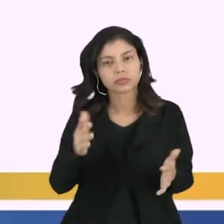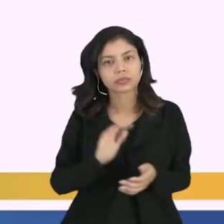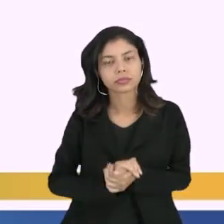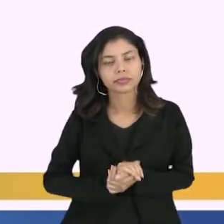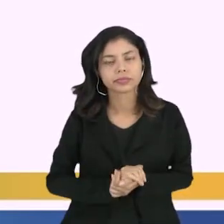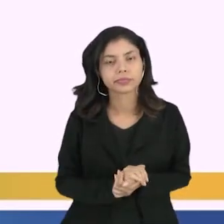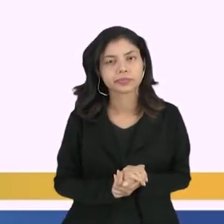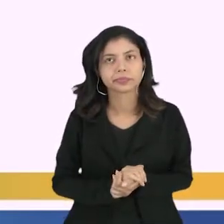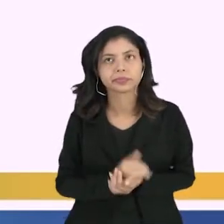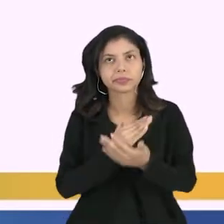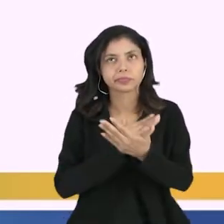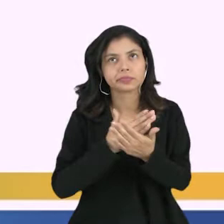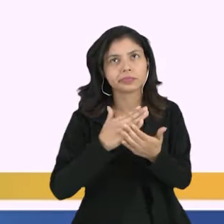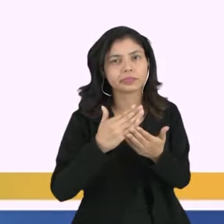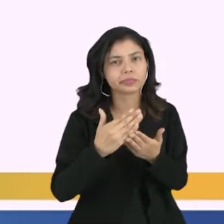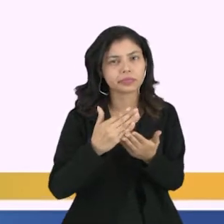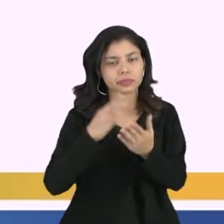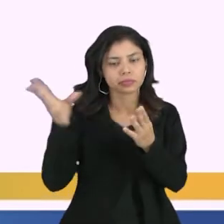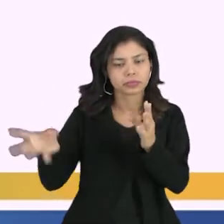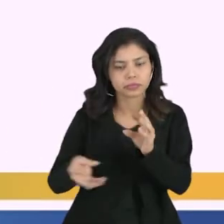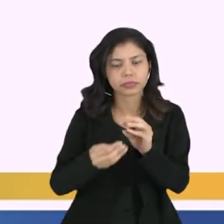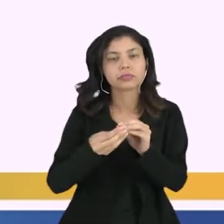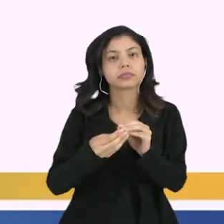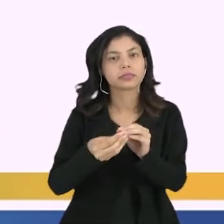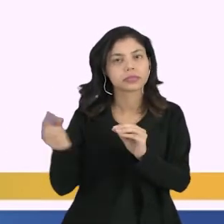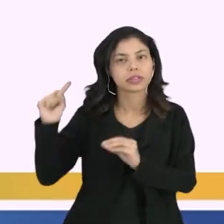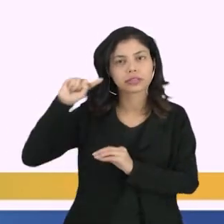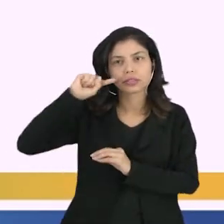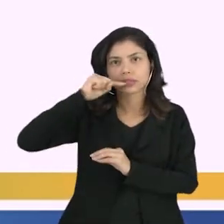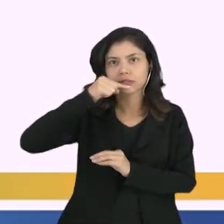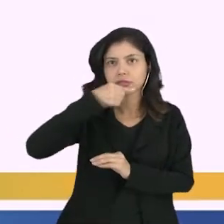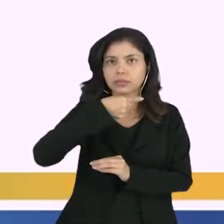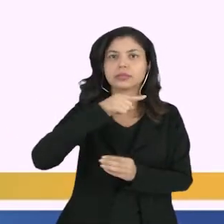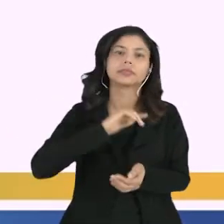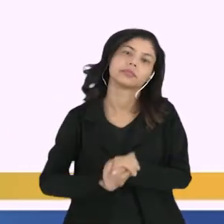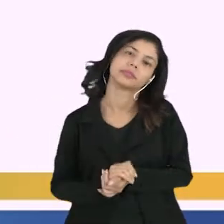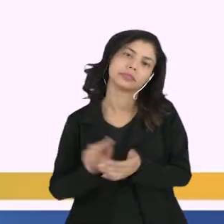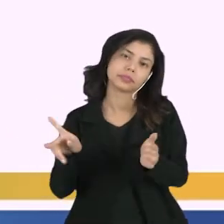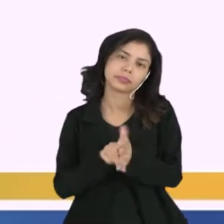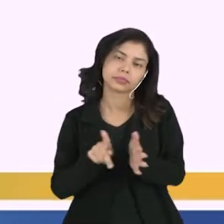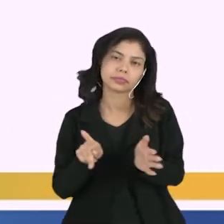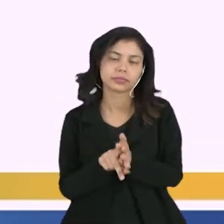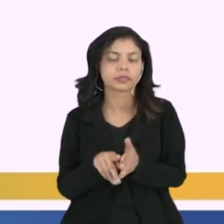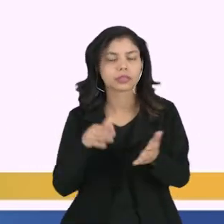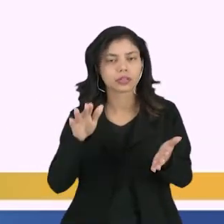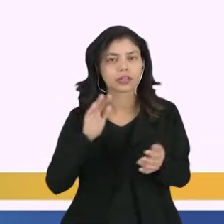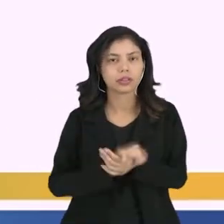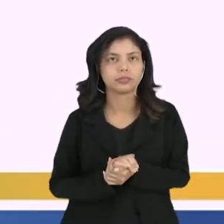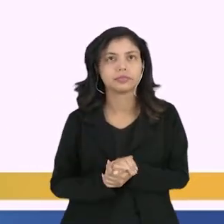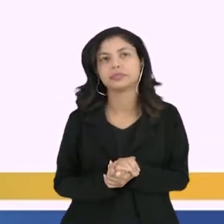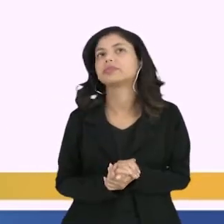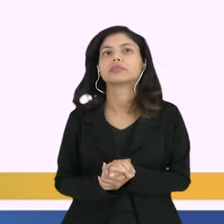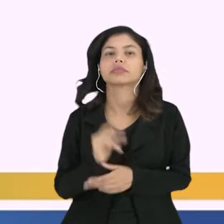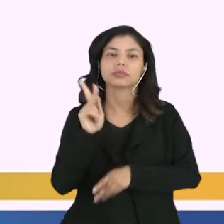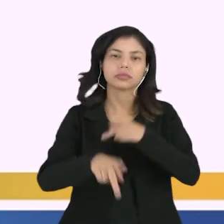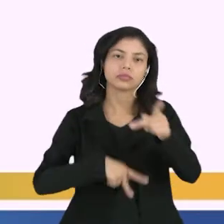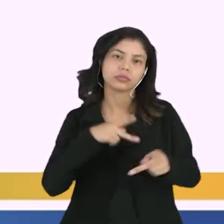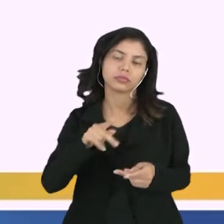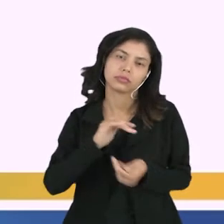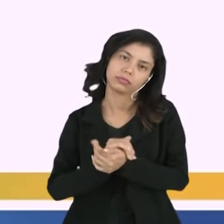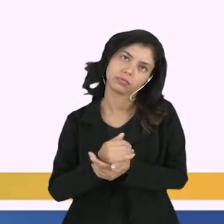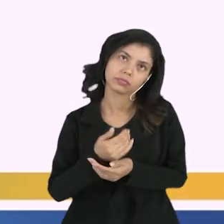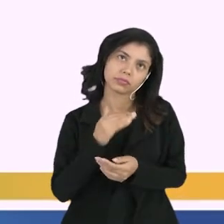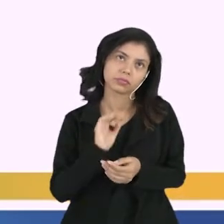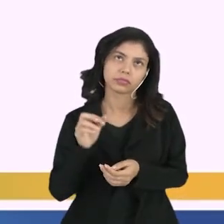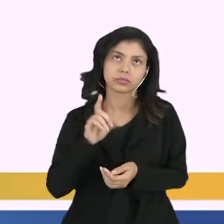do início da implementação da cana-de-açúcar, né? Inicialmente aí essa população ficava mais